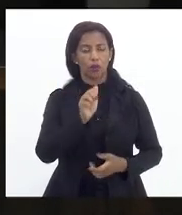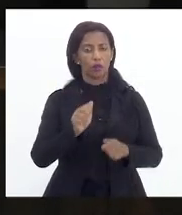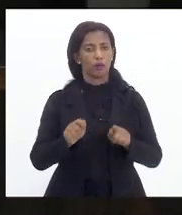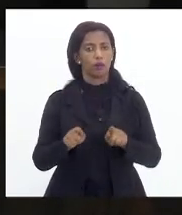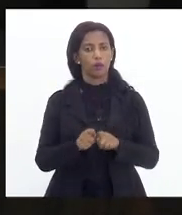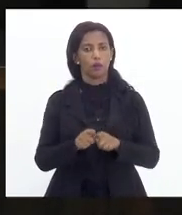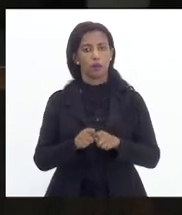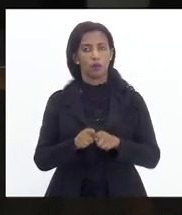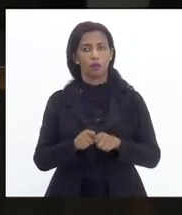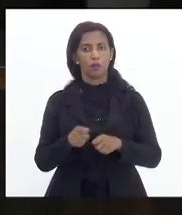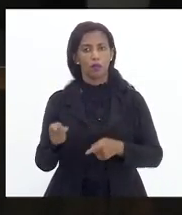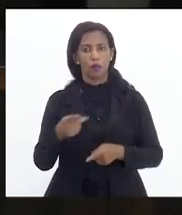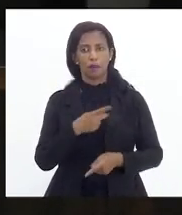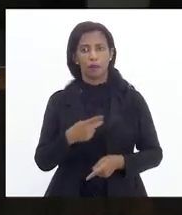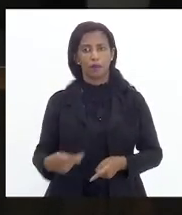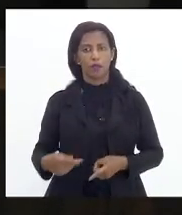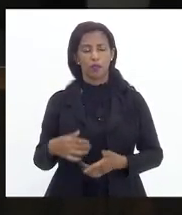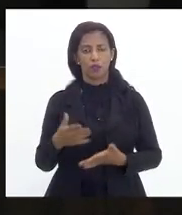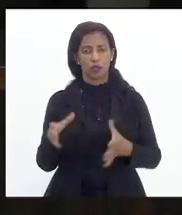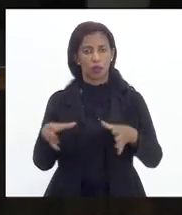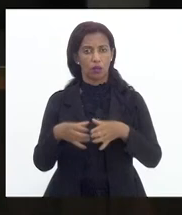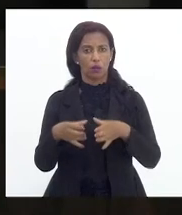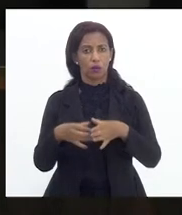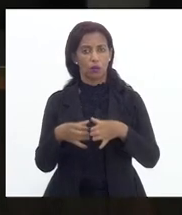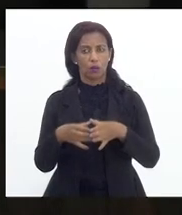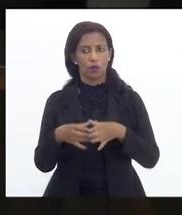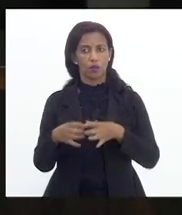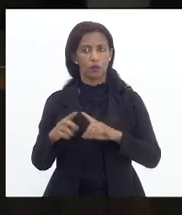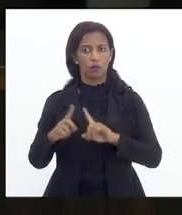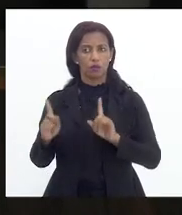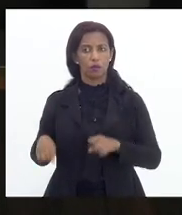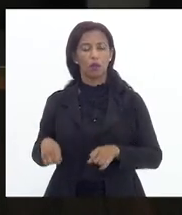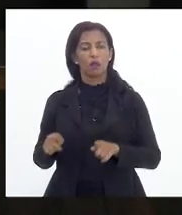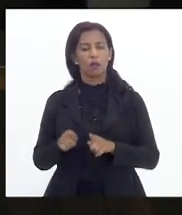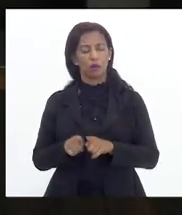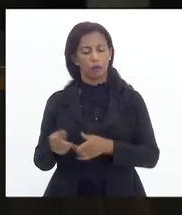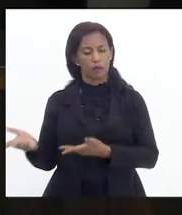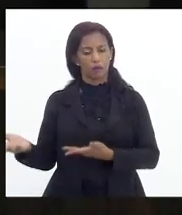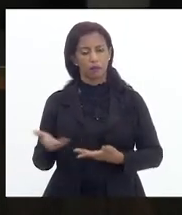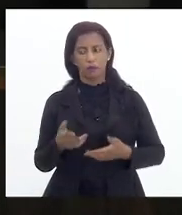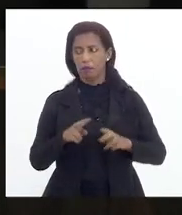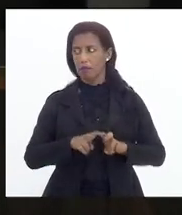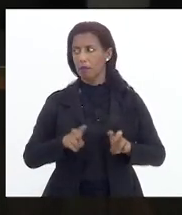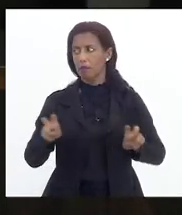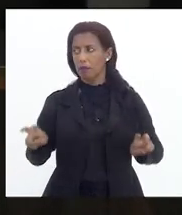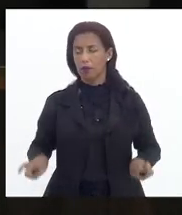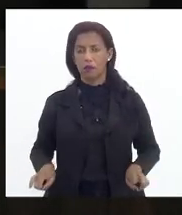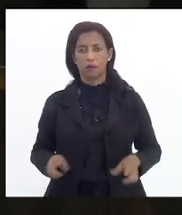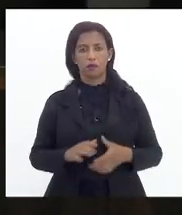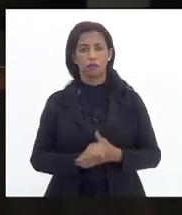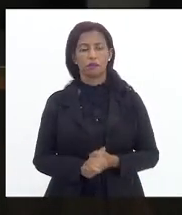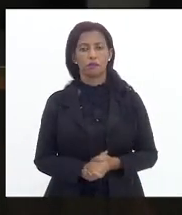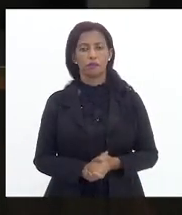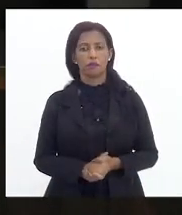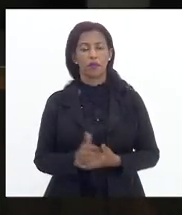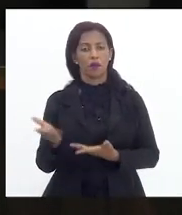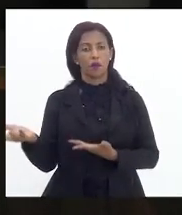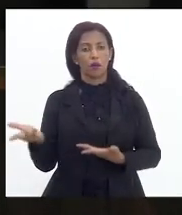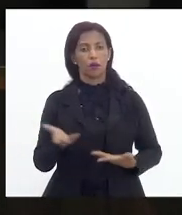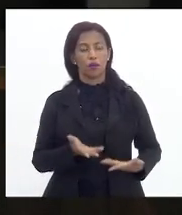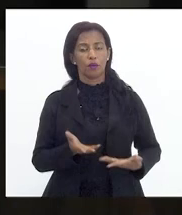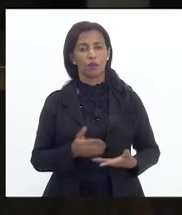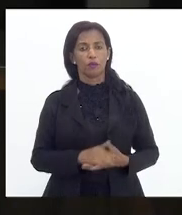Comissão de servidores já está a caminho também fará parte da nossa mesa Quero